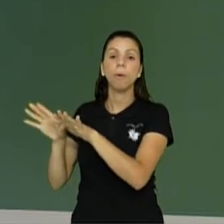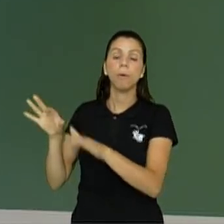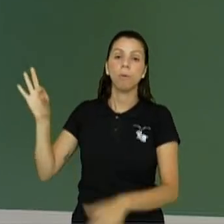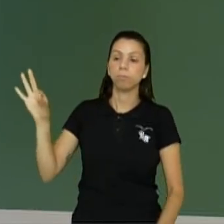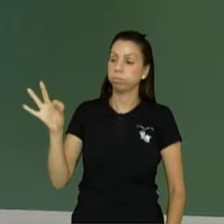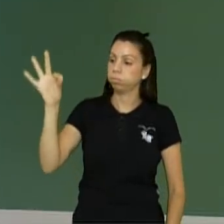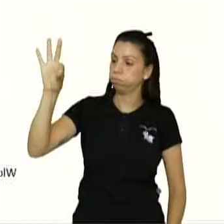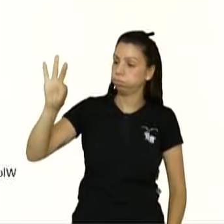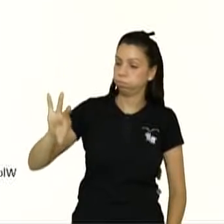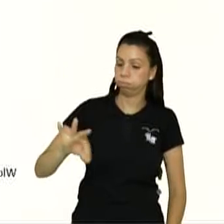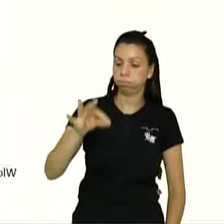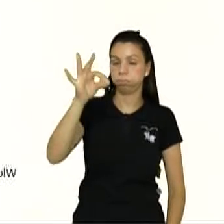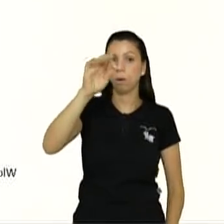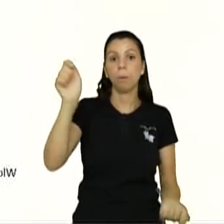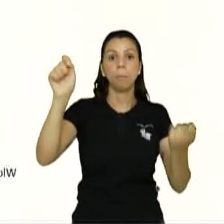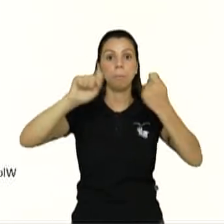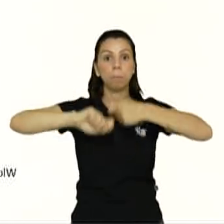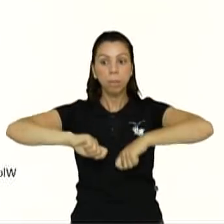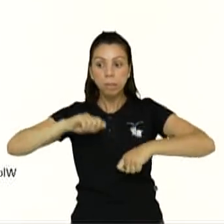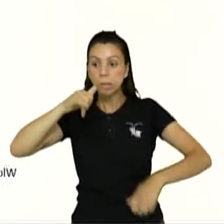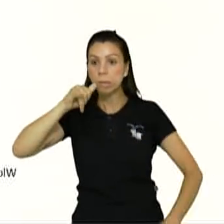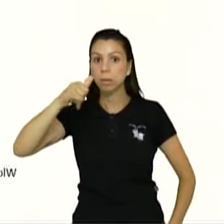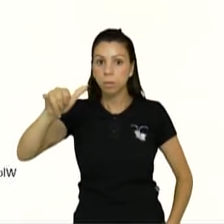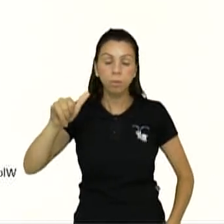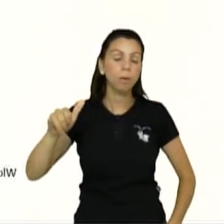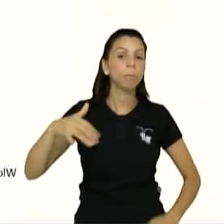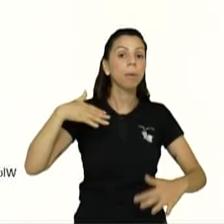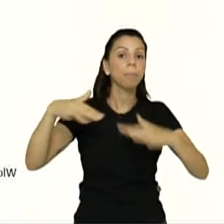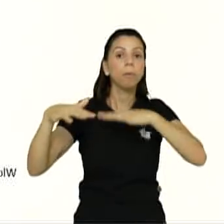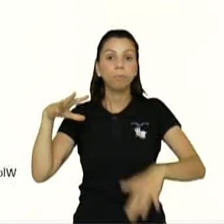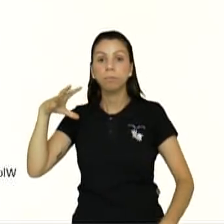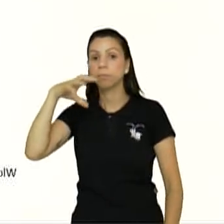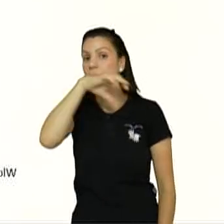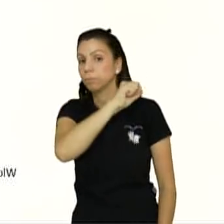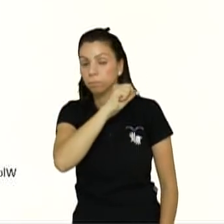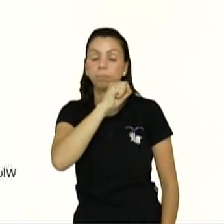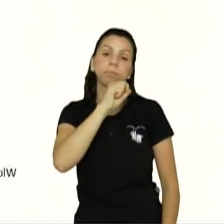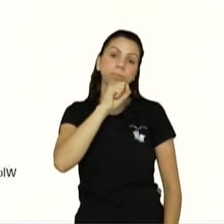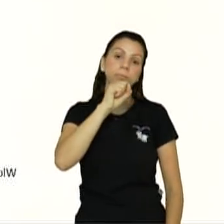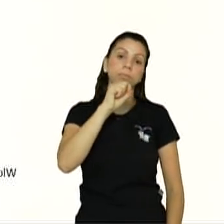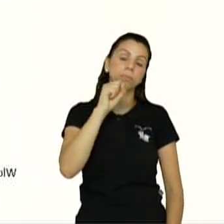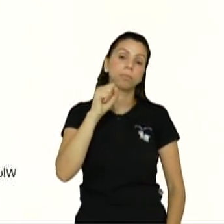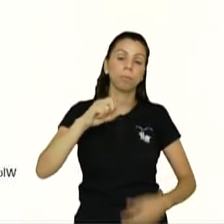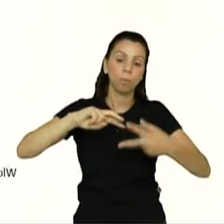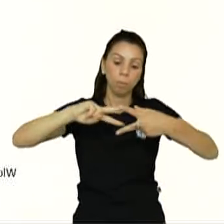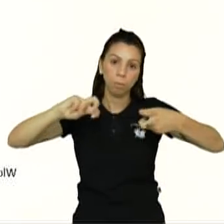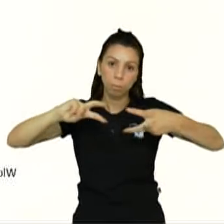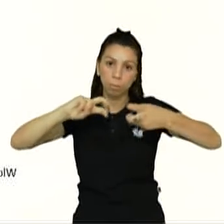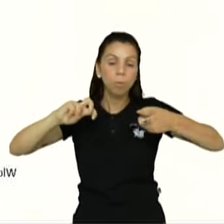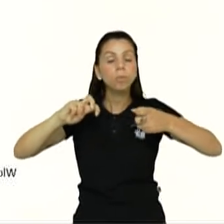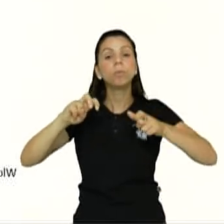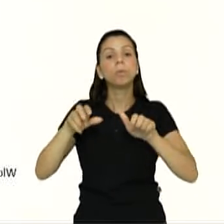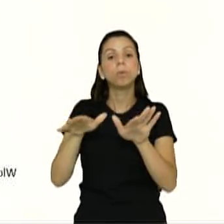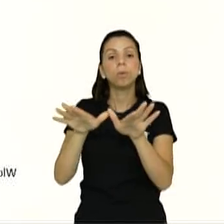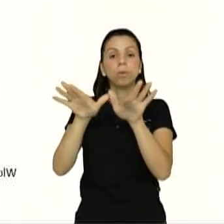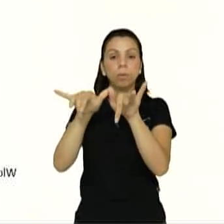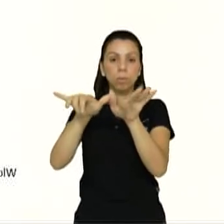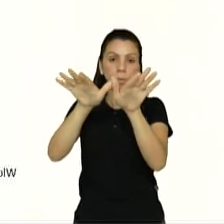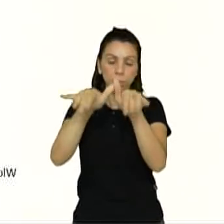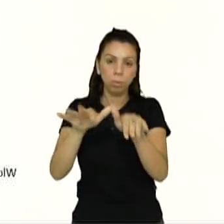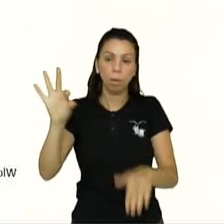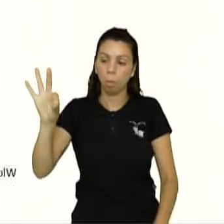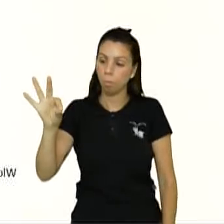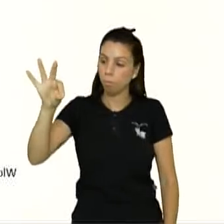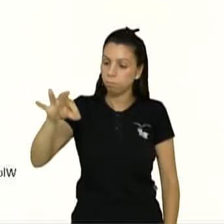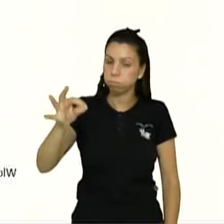necessitam de uma grande quantidade de energia para realizar movimentos rápidos e exaustivos dos músculos de suas asas. Os